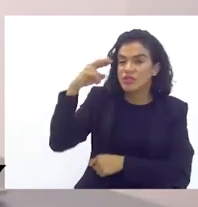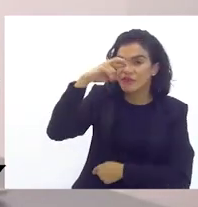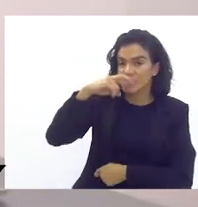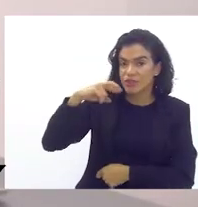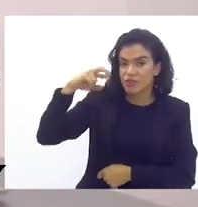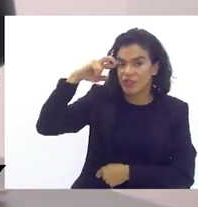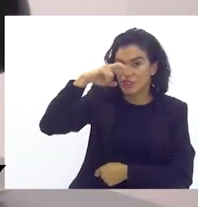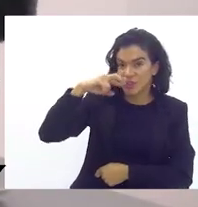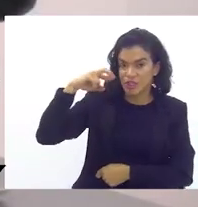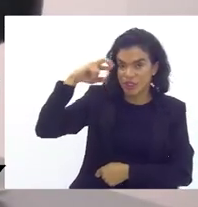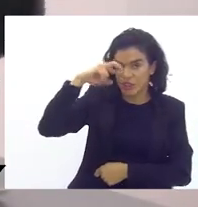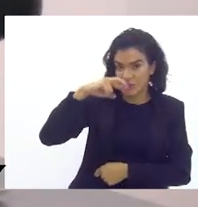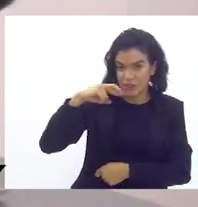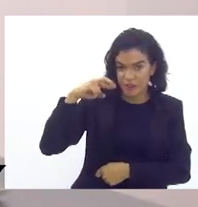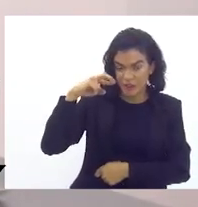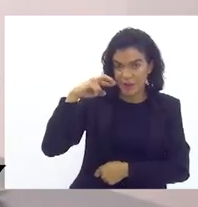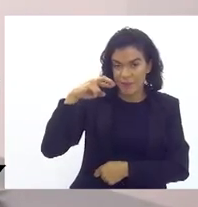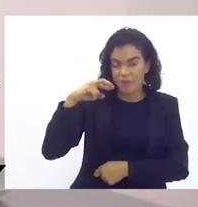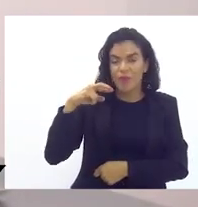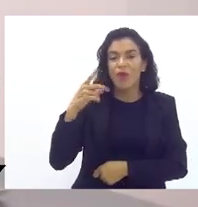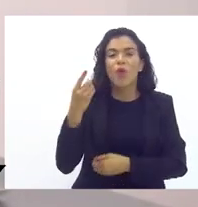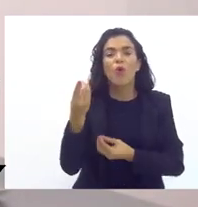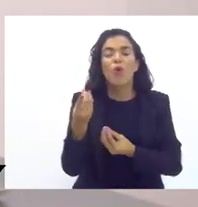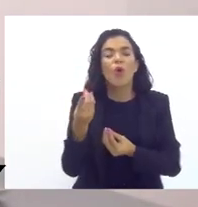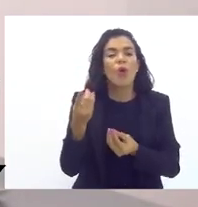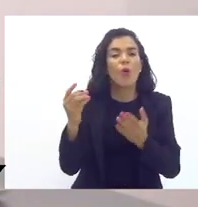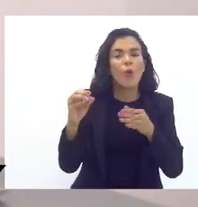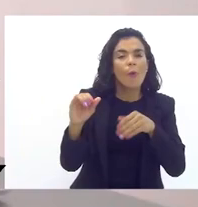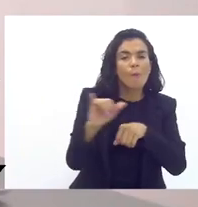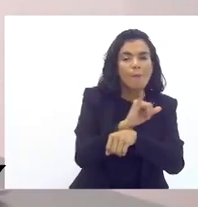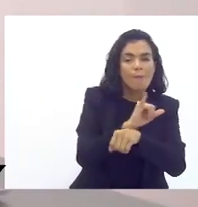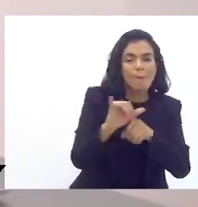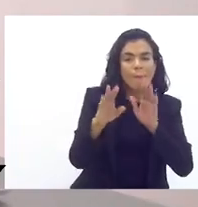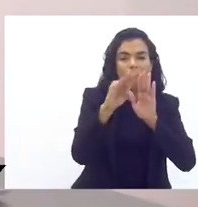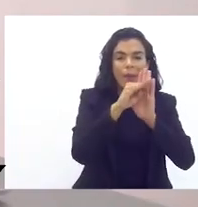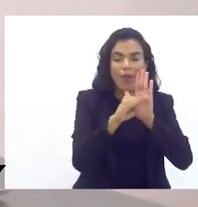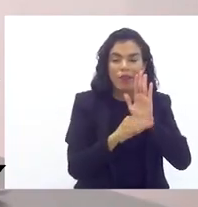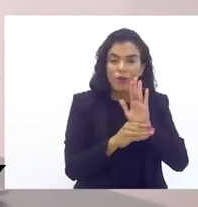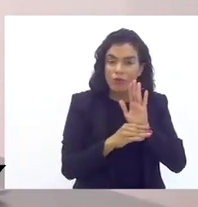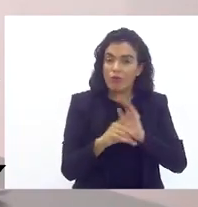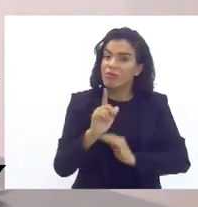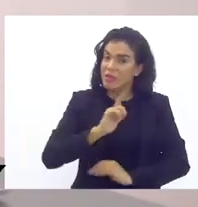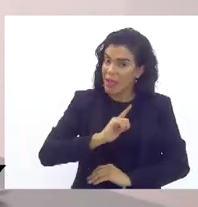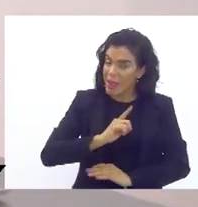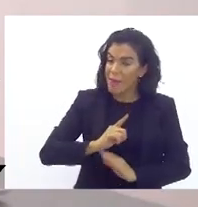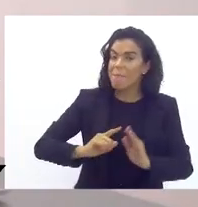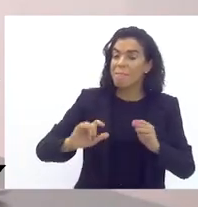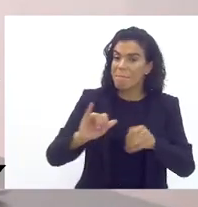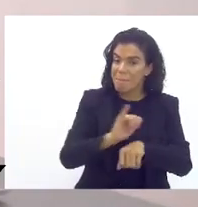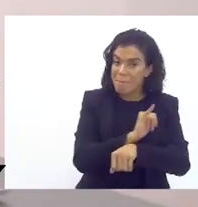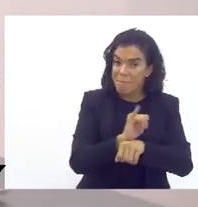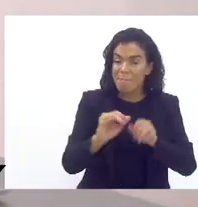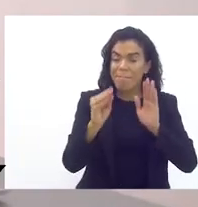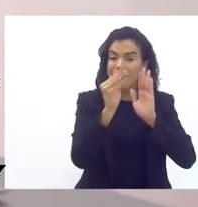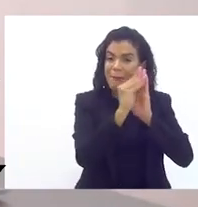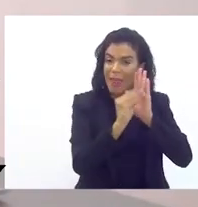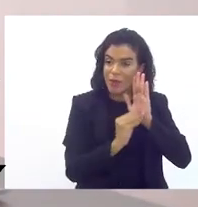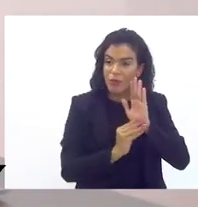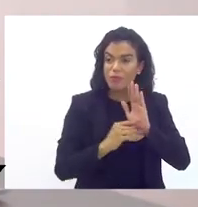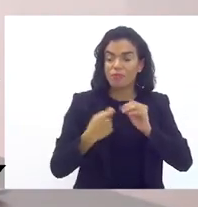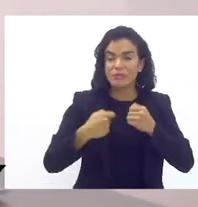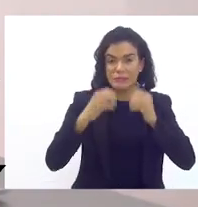o método de fazer o reconhecimento pessoal ou fotográfico eles também tem métodos que precisam ser respeitados